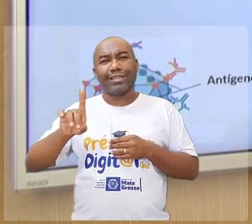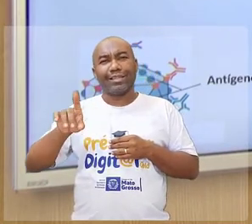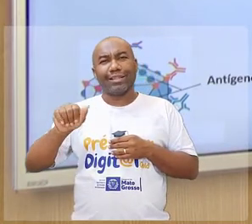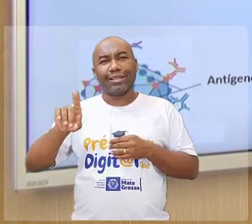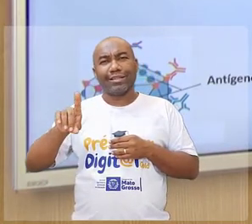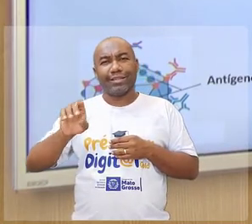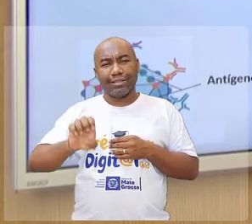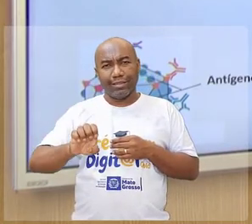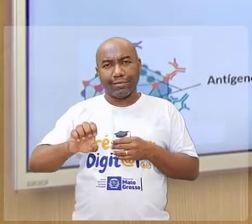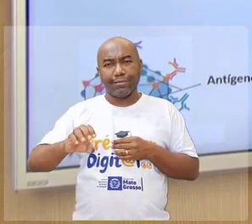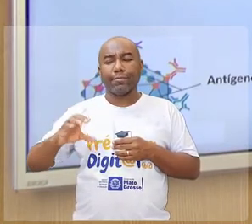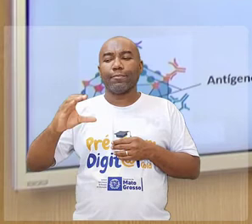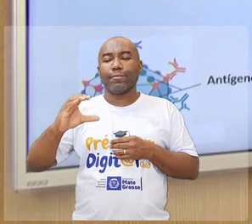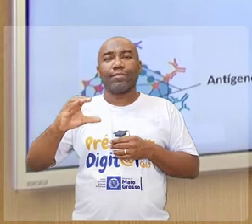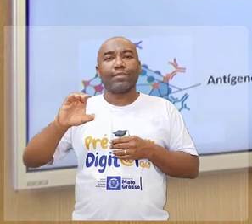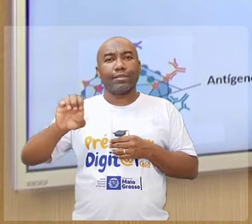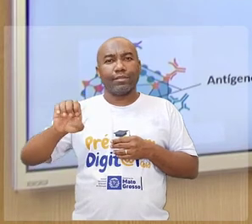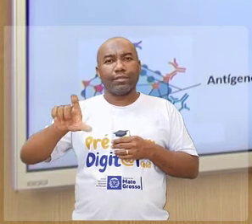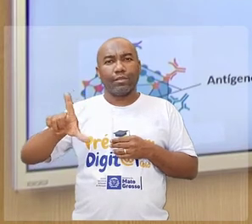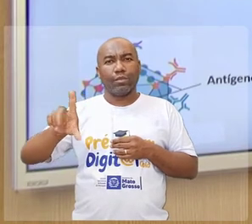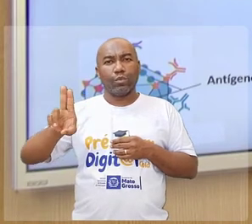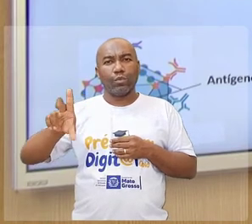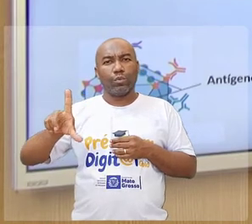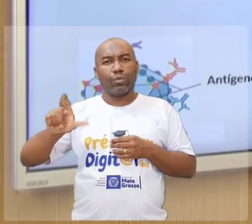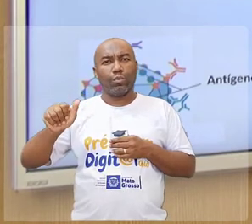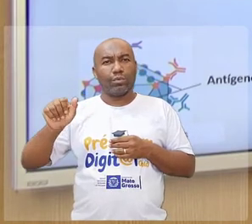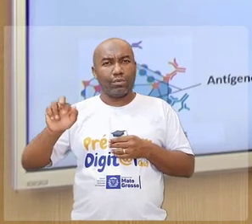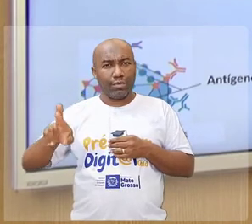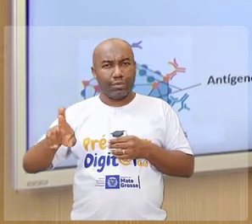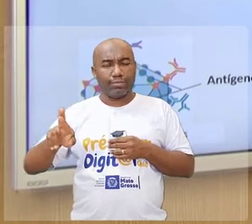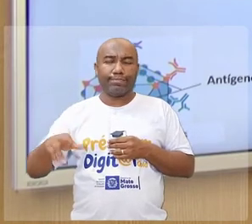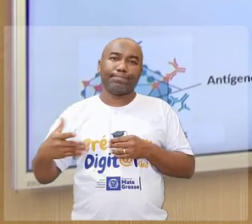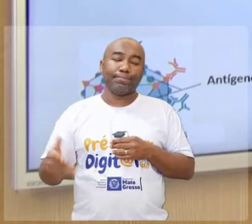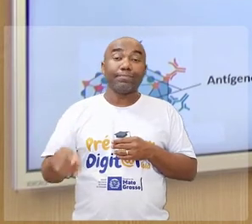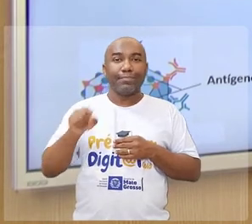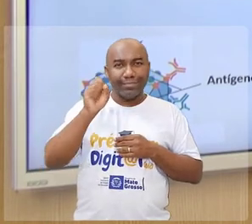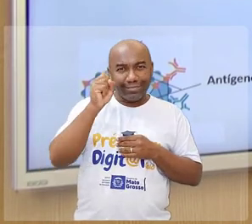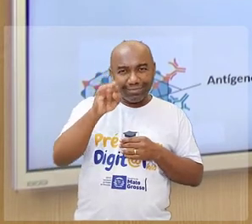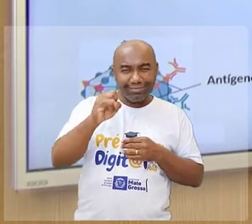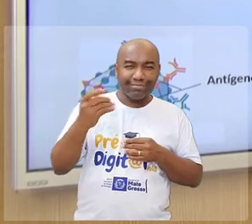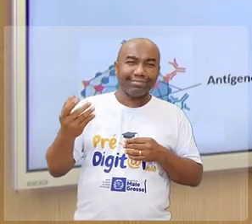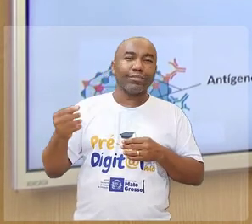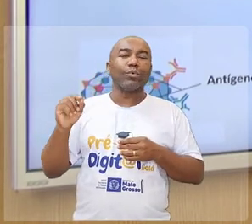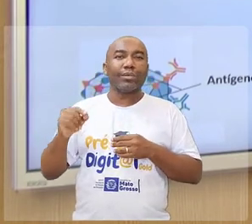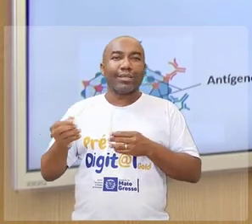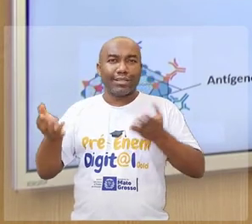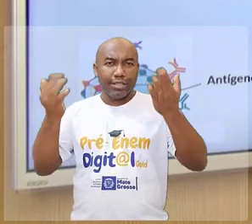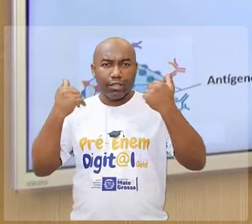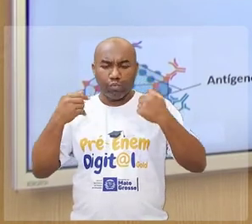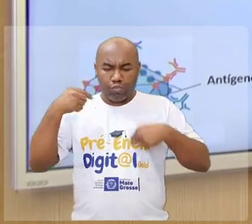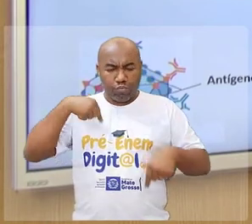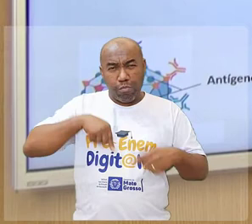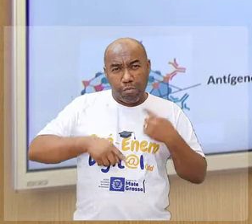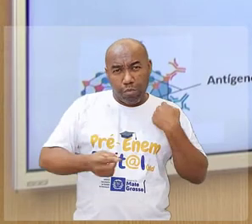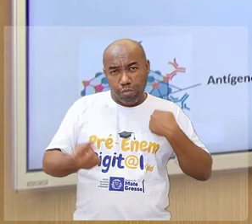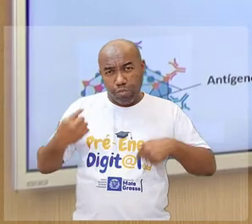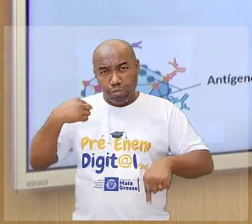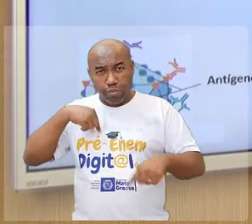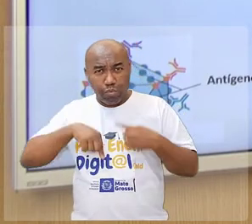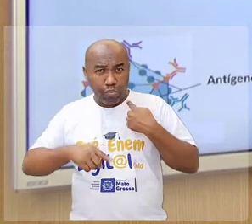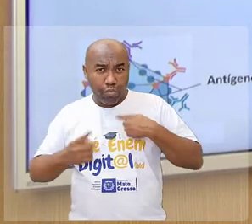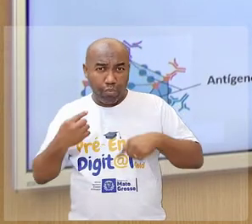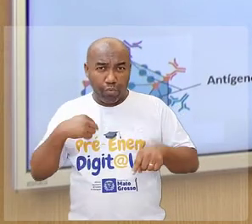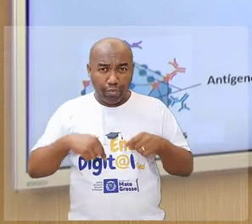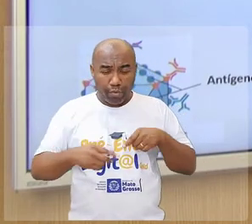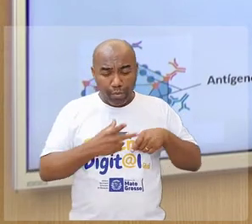problema. Quando a imunização é feita pela ação das proteínas, aí a